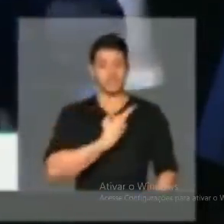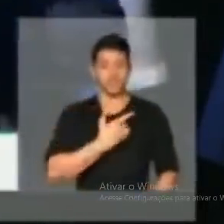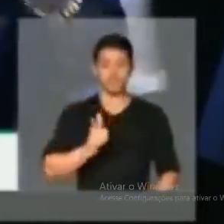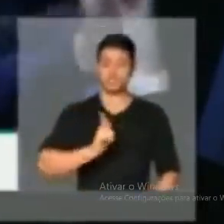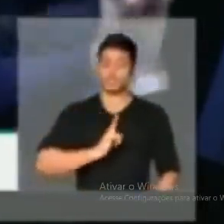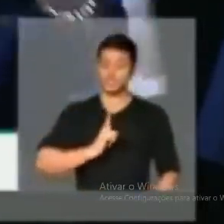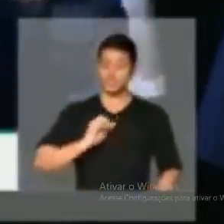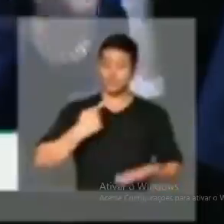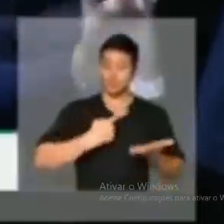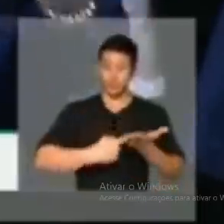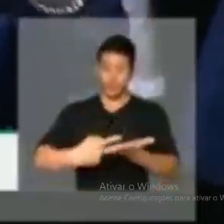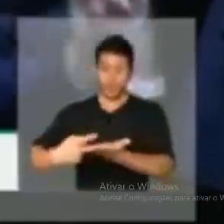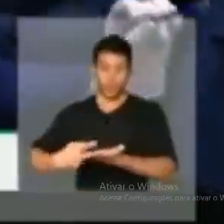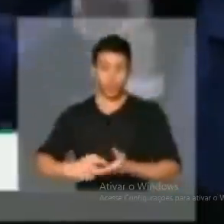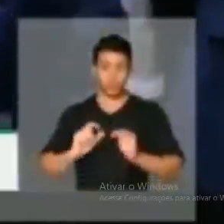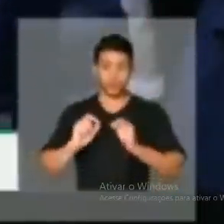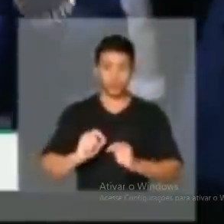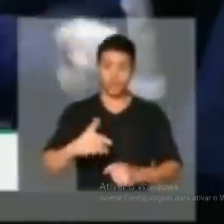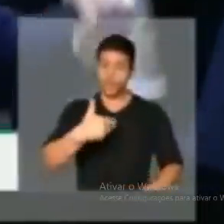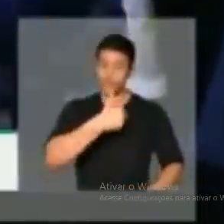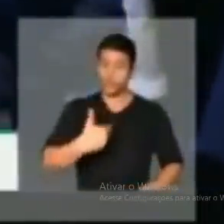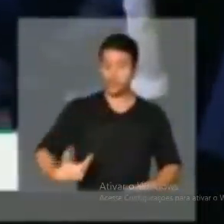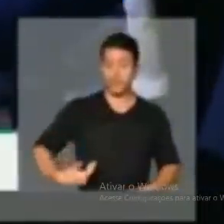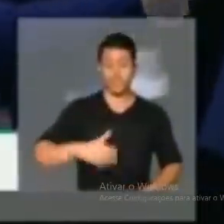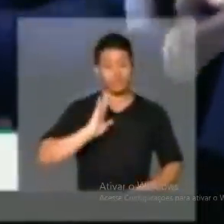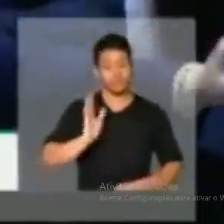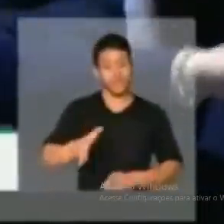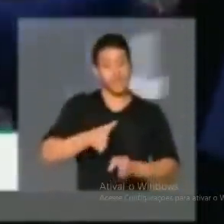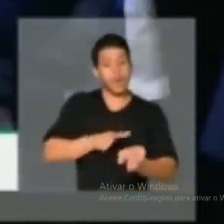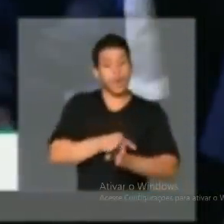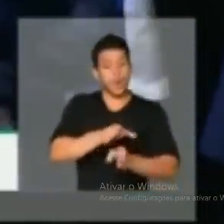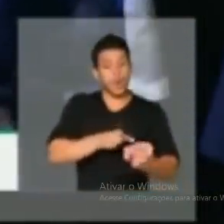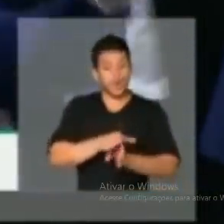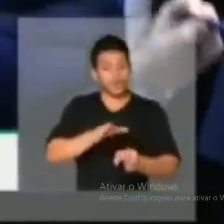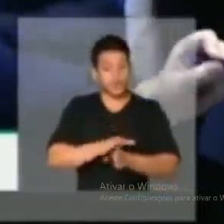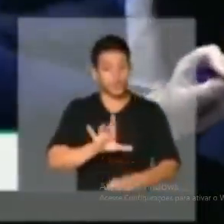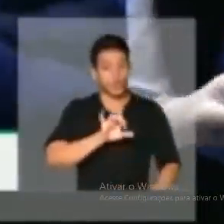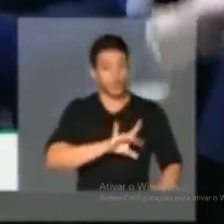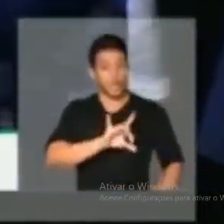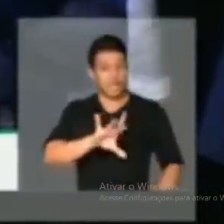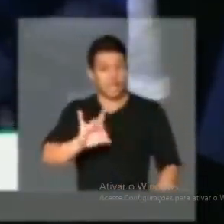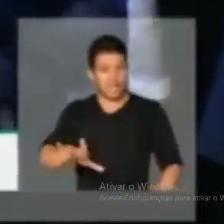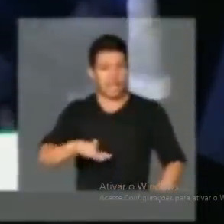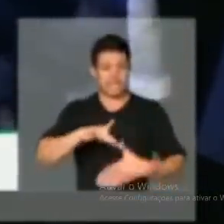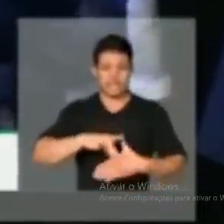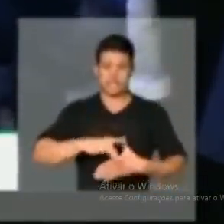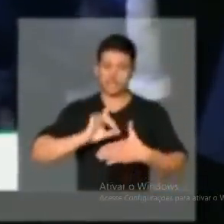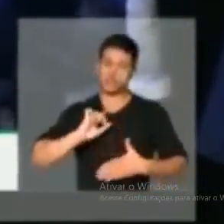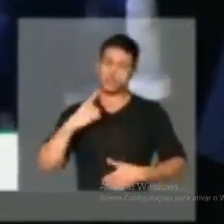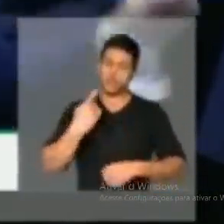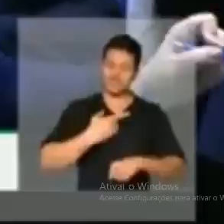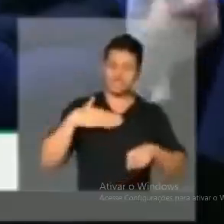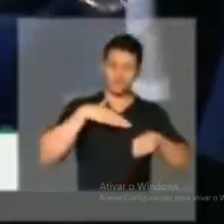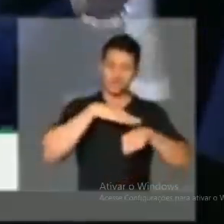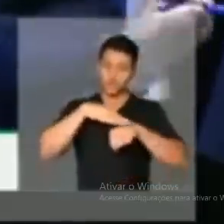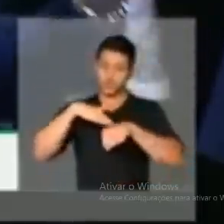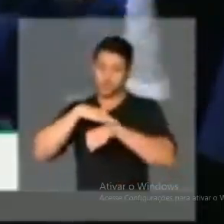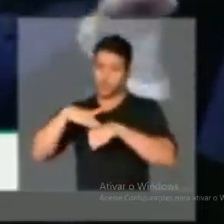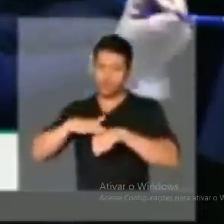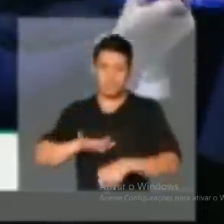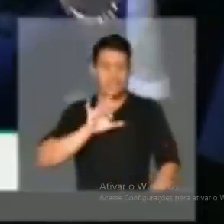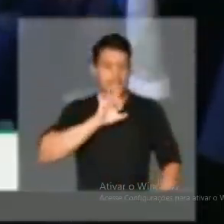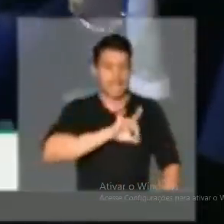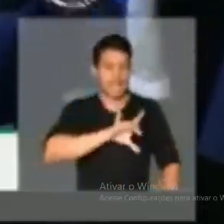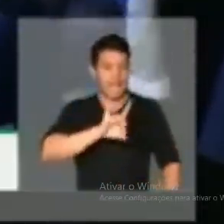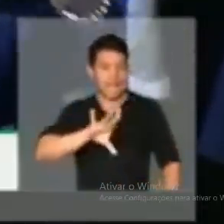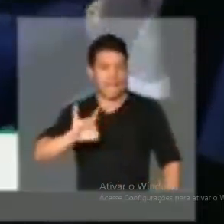governo orientasse segundo aquilo que nós conversamos com cada líder. As células foram distribuídas, nós conversamos com cada um